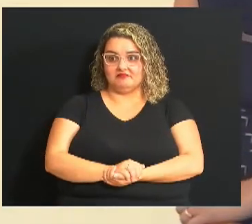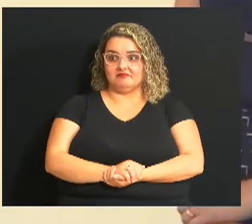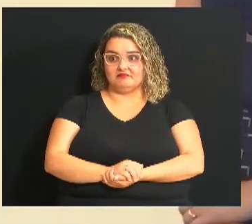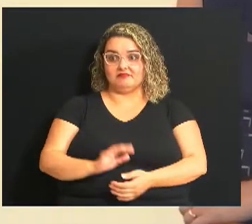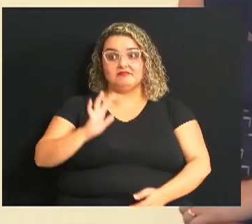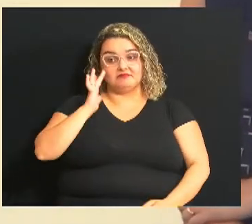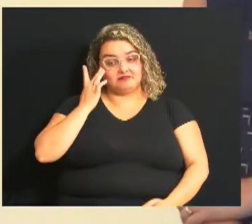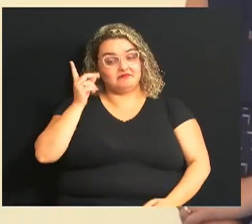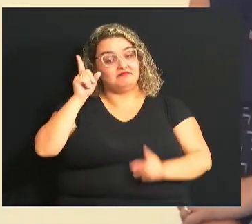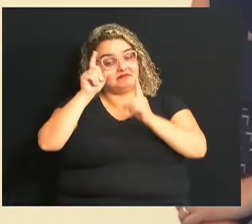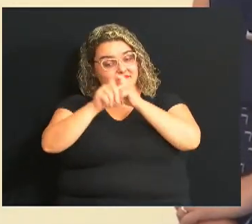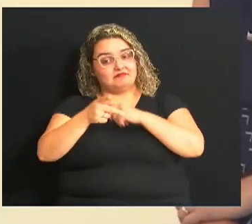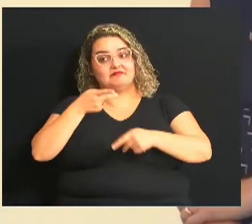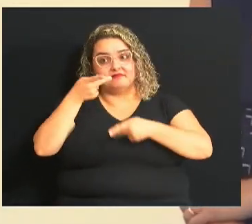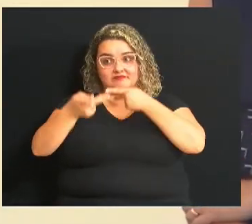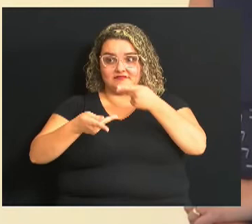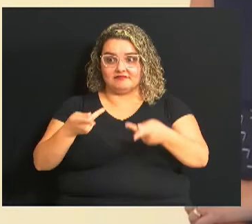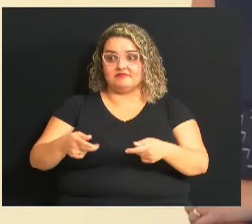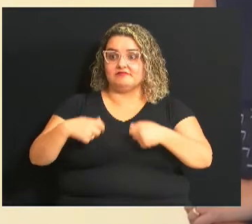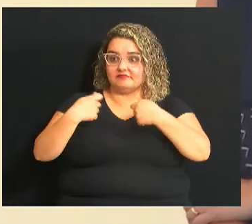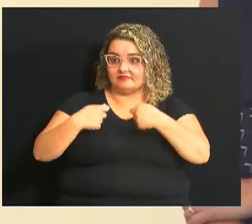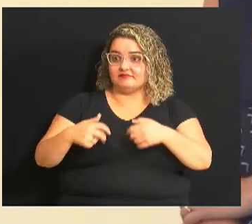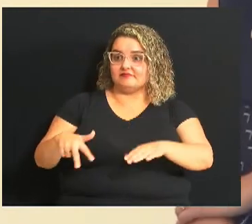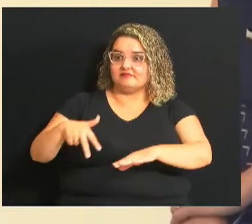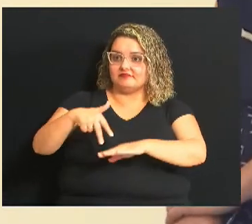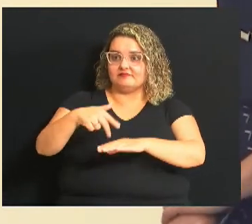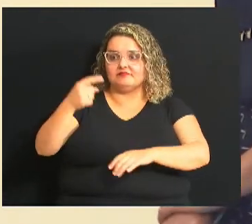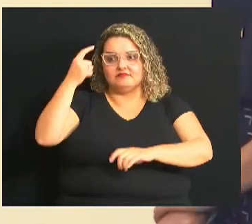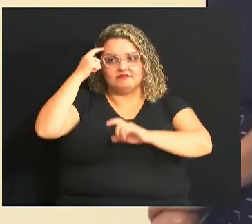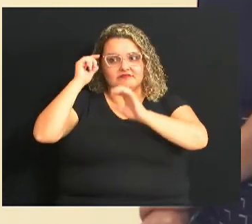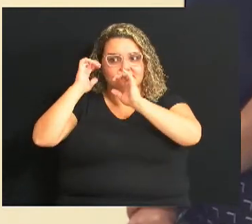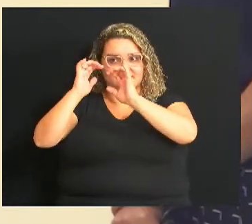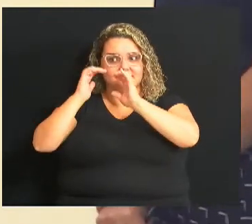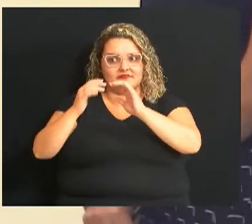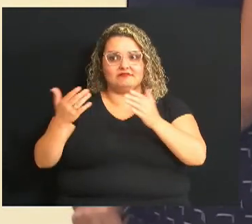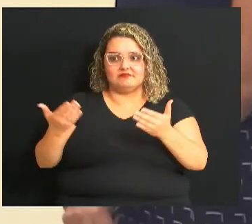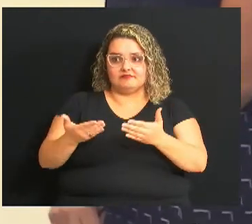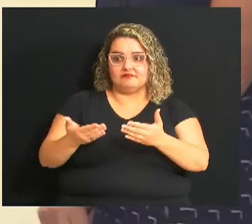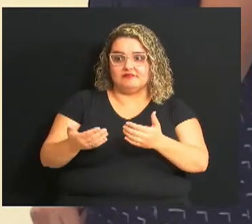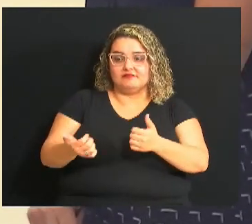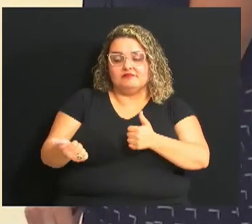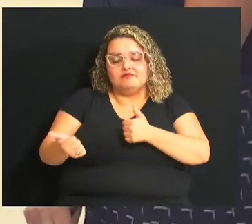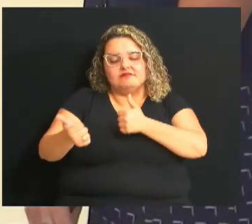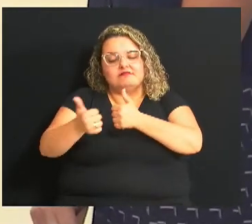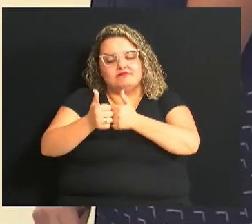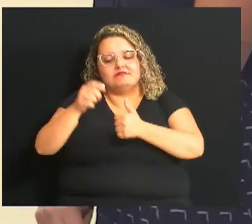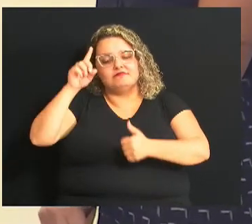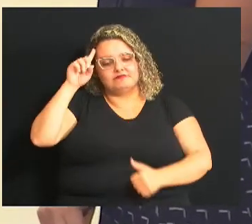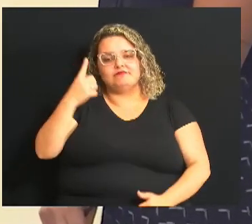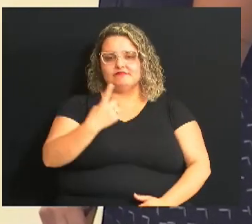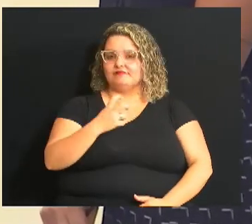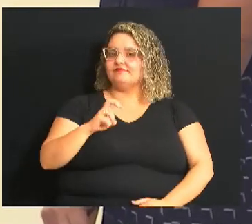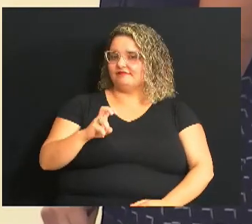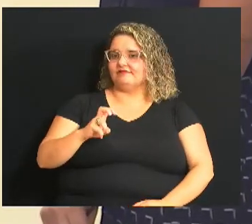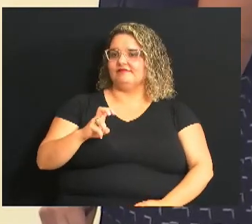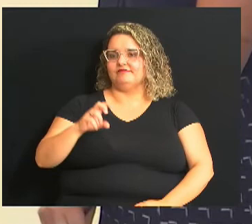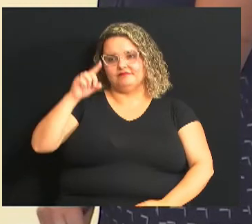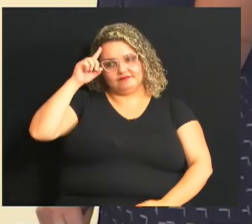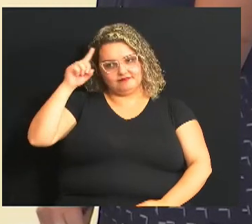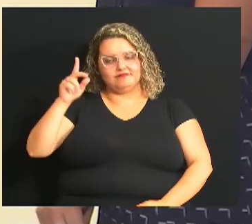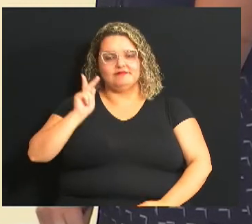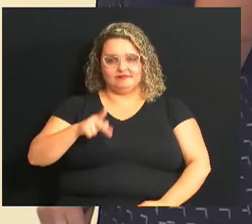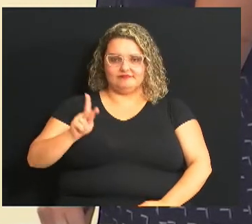falar. Mas não podia deixar de fazer uma reflexão hoje, às vésperas do dia 15, dia do